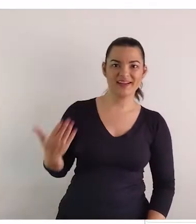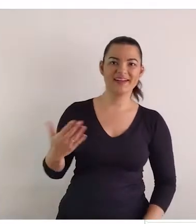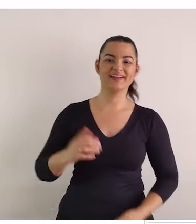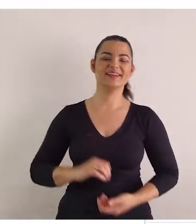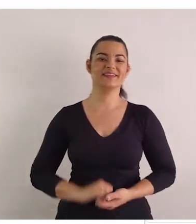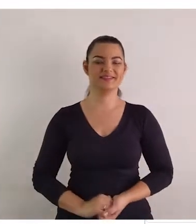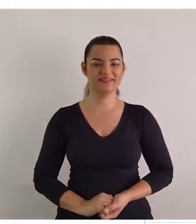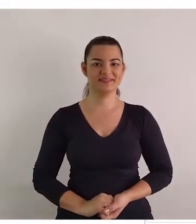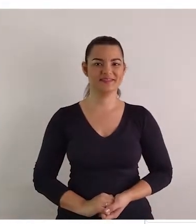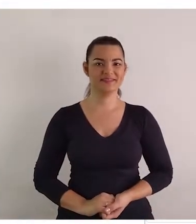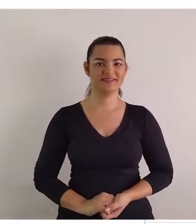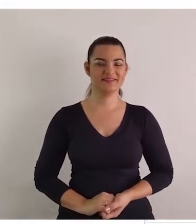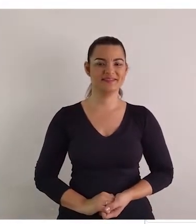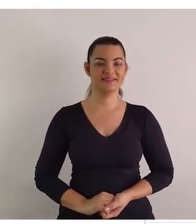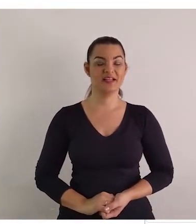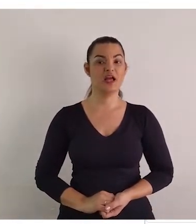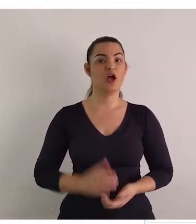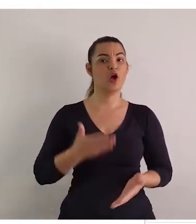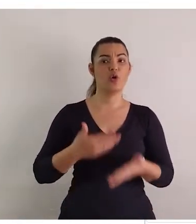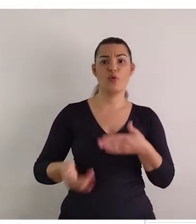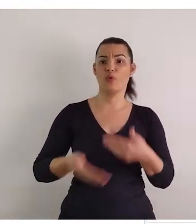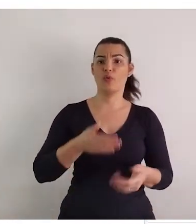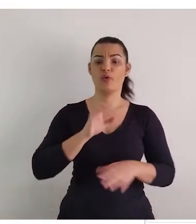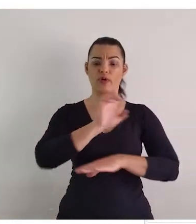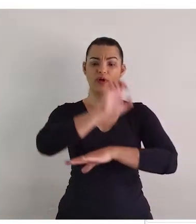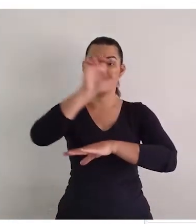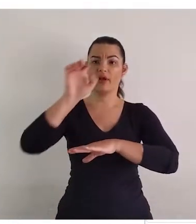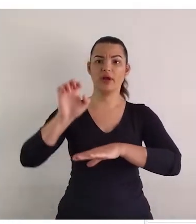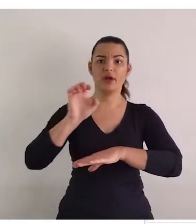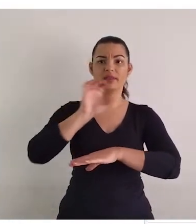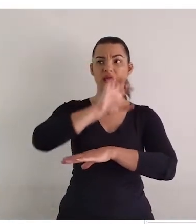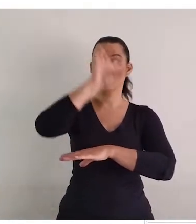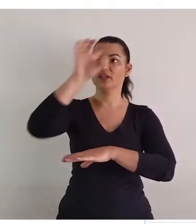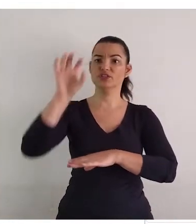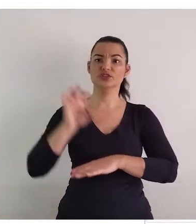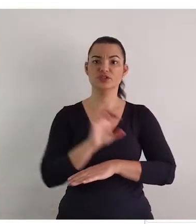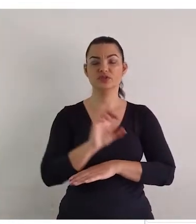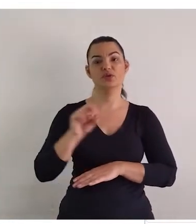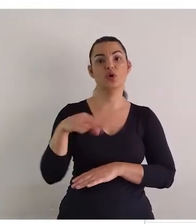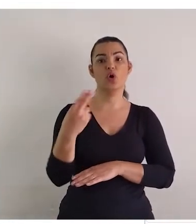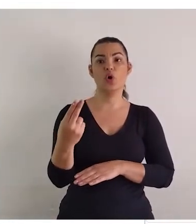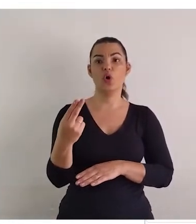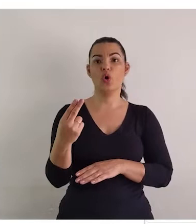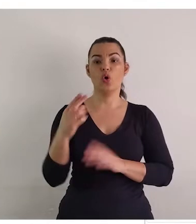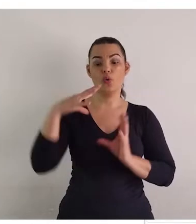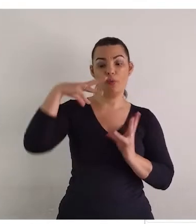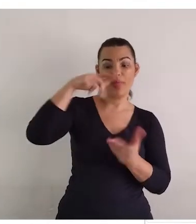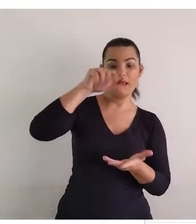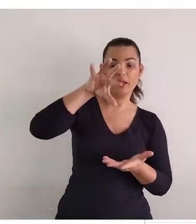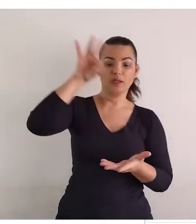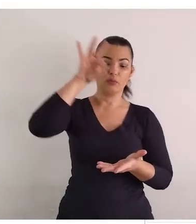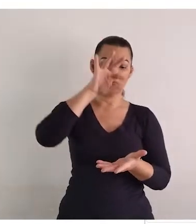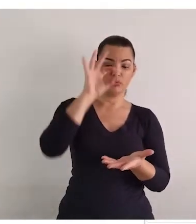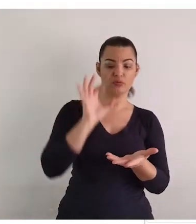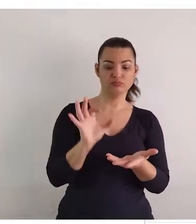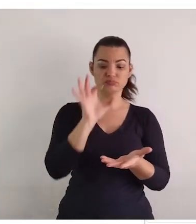Nesse espaço geográfico, qualquer região ou fração do espaço do planeta.